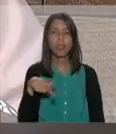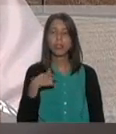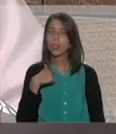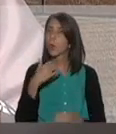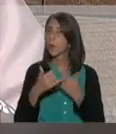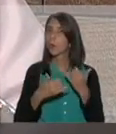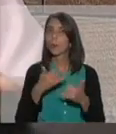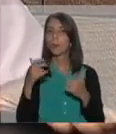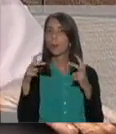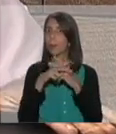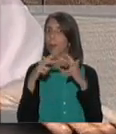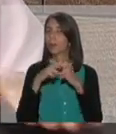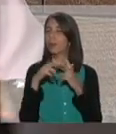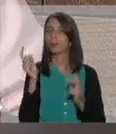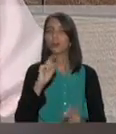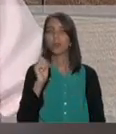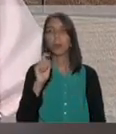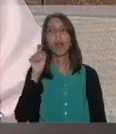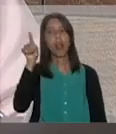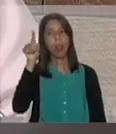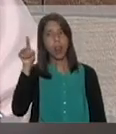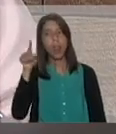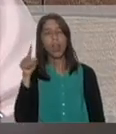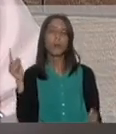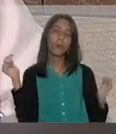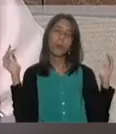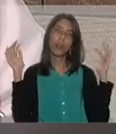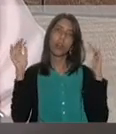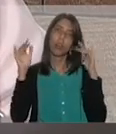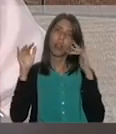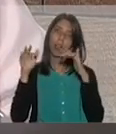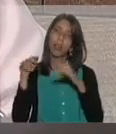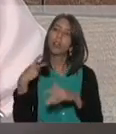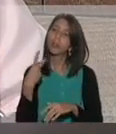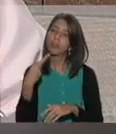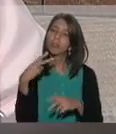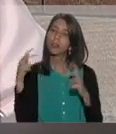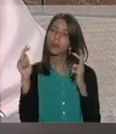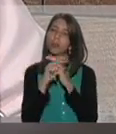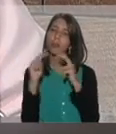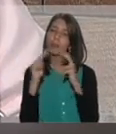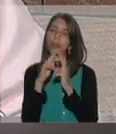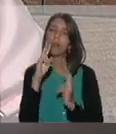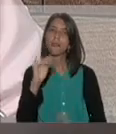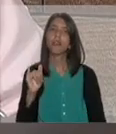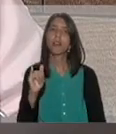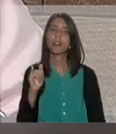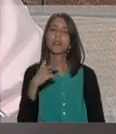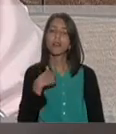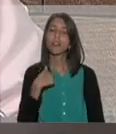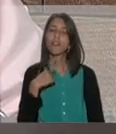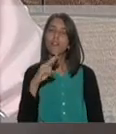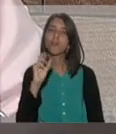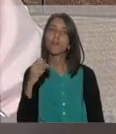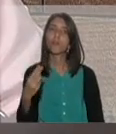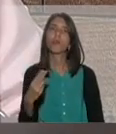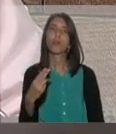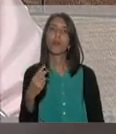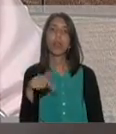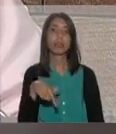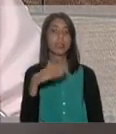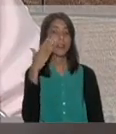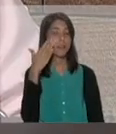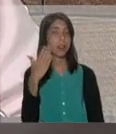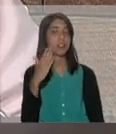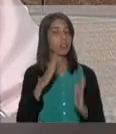me levantei e disse assim, aqui eu não brigo com você, mas lá no campinho eu brigo. Vamos todo mundo para lá. Lá nós vamos brigar.